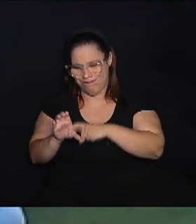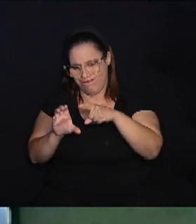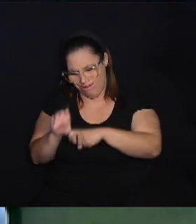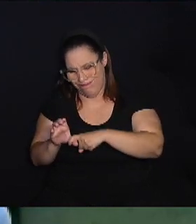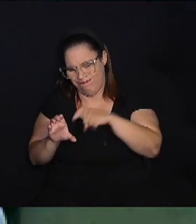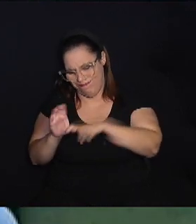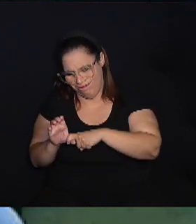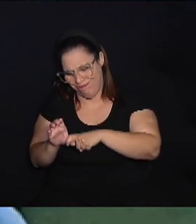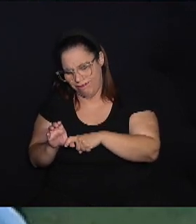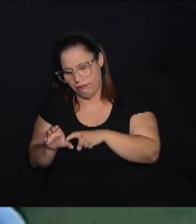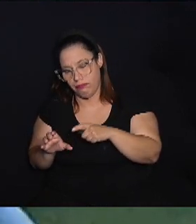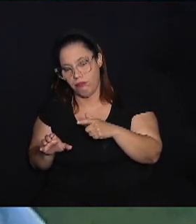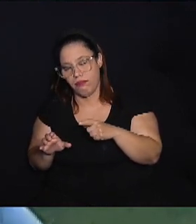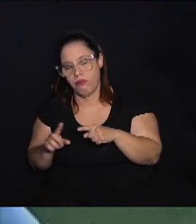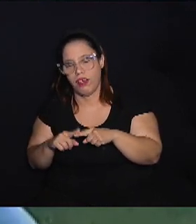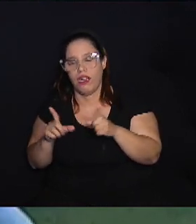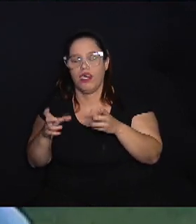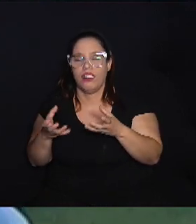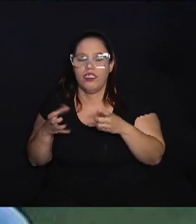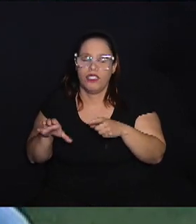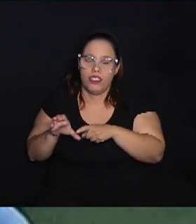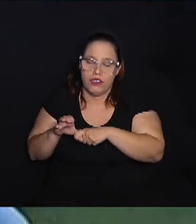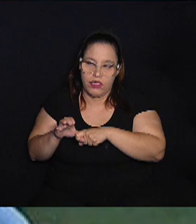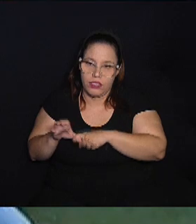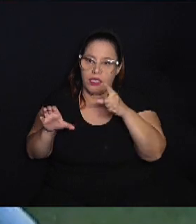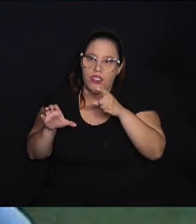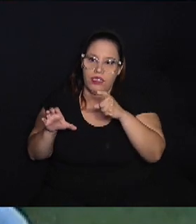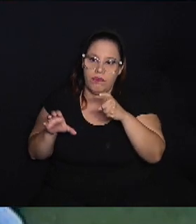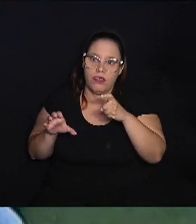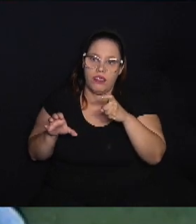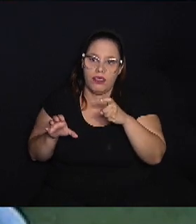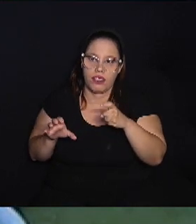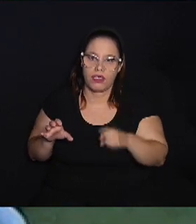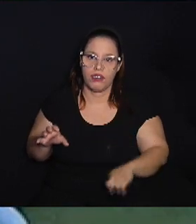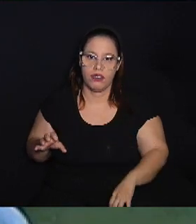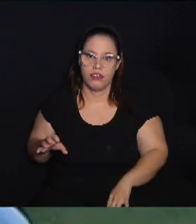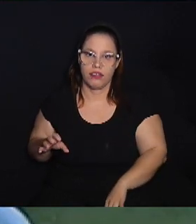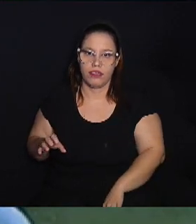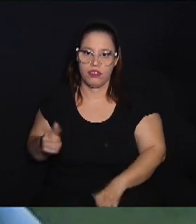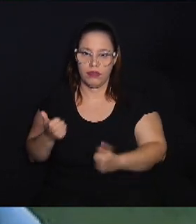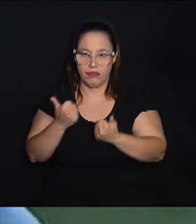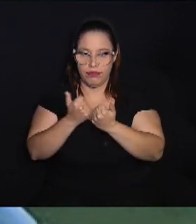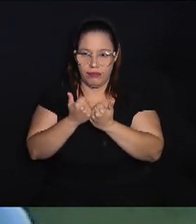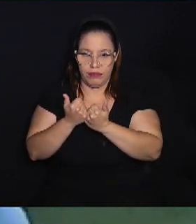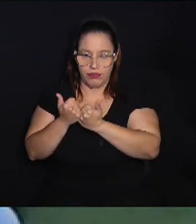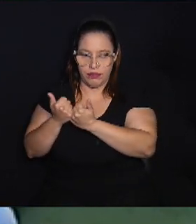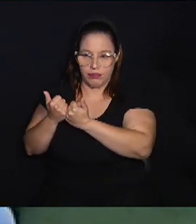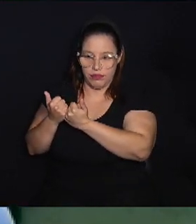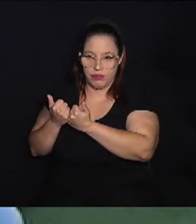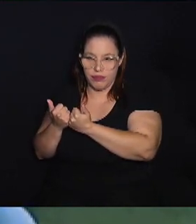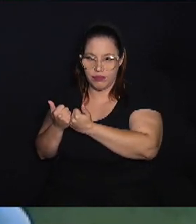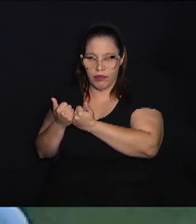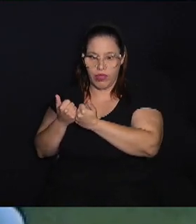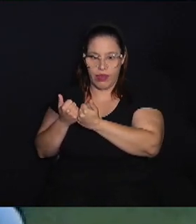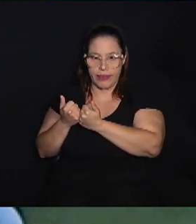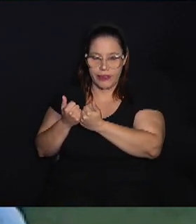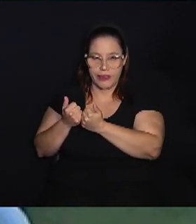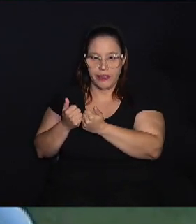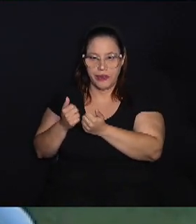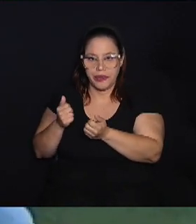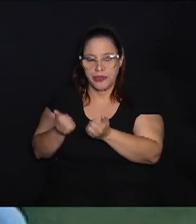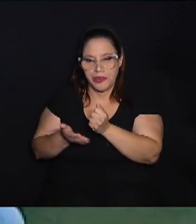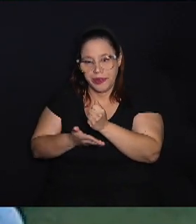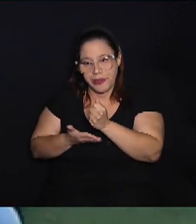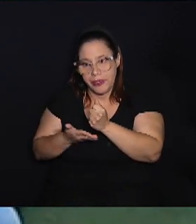a pessoas que ficam apoiando, né? As pessoas da cooperativa costumam ter uma baixa